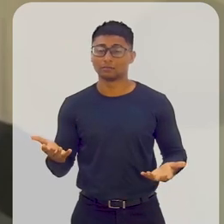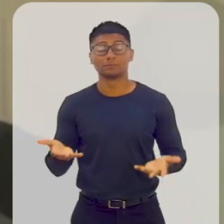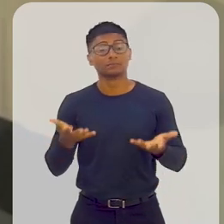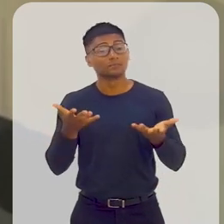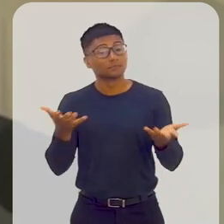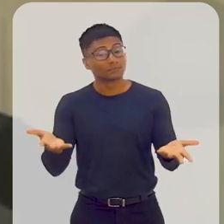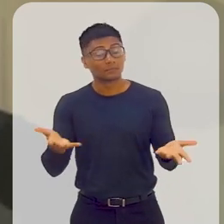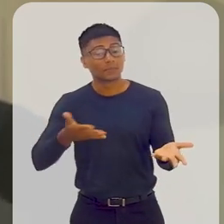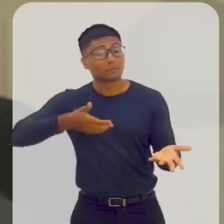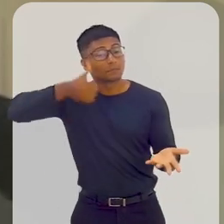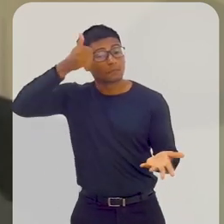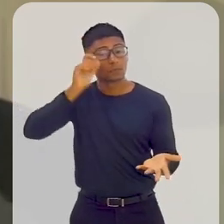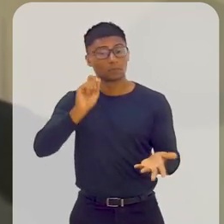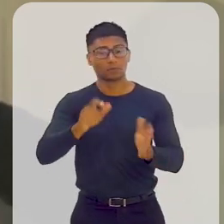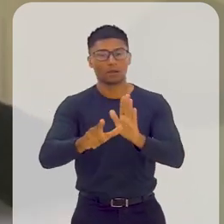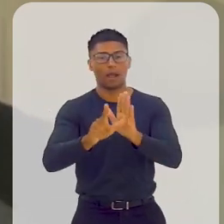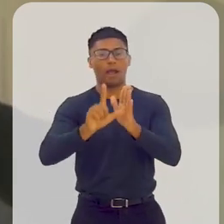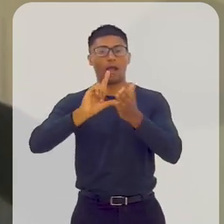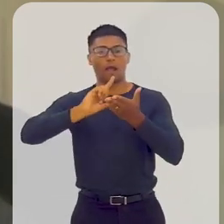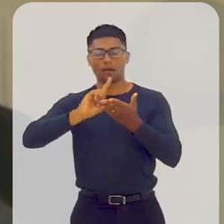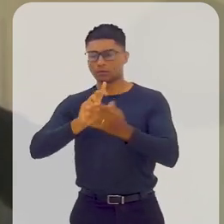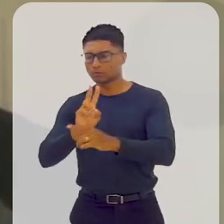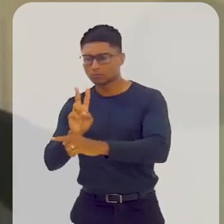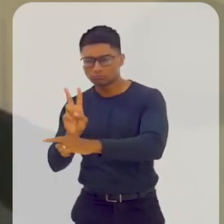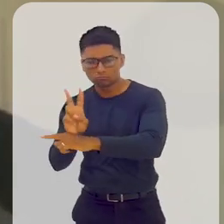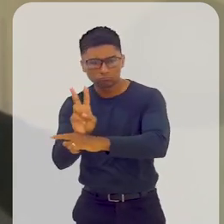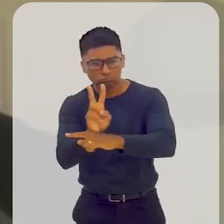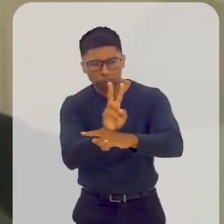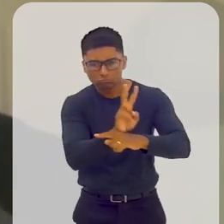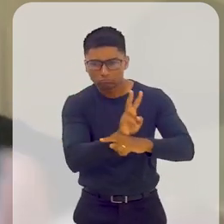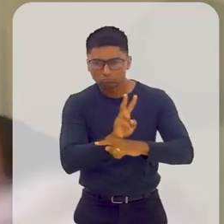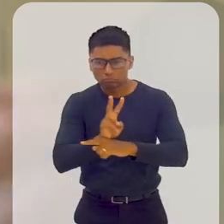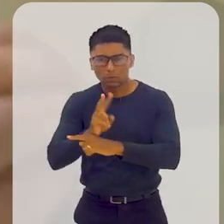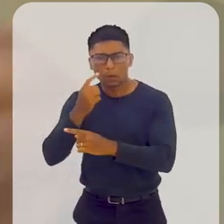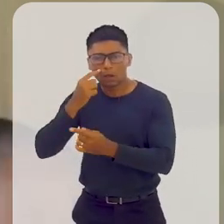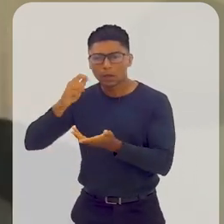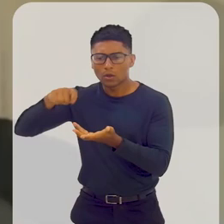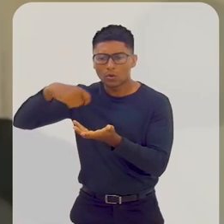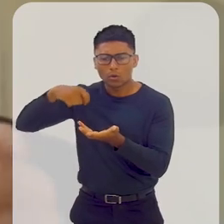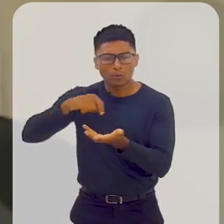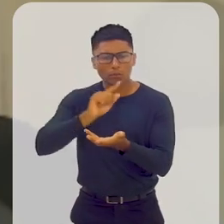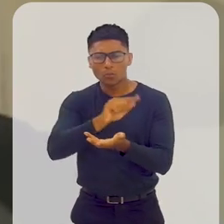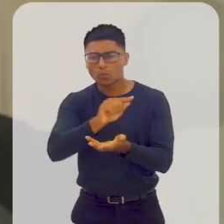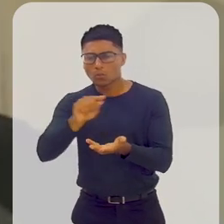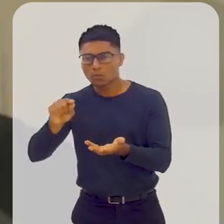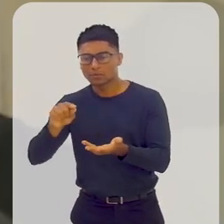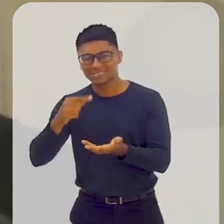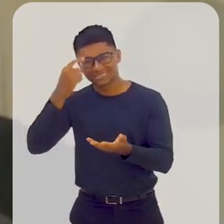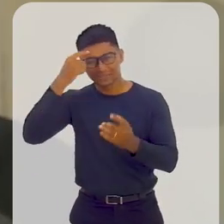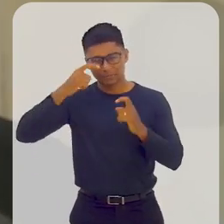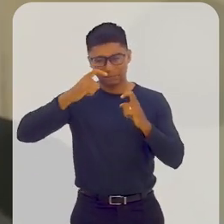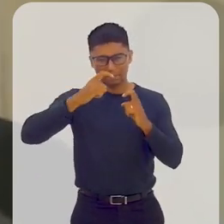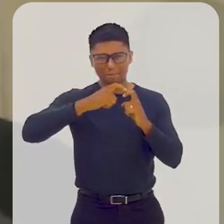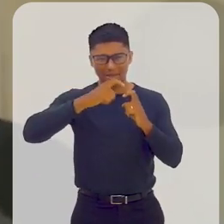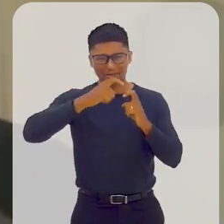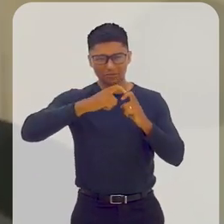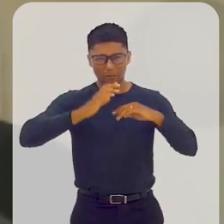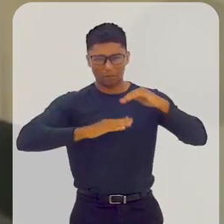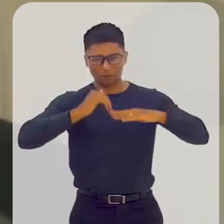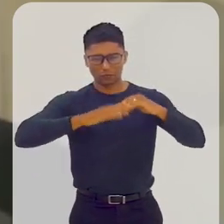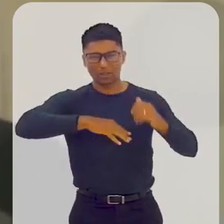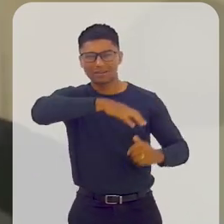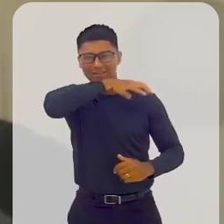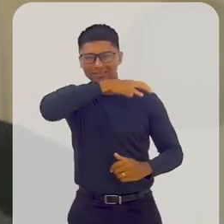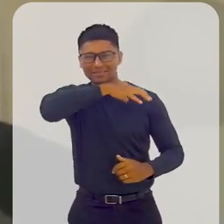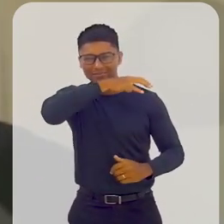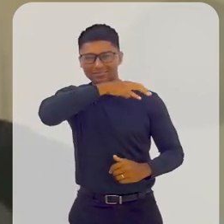Você poderia, antes disso aí, se você fizesse uma fiscalização preliminar, ou seja, com a contratação de médico veterinário,